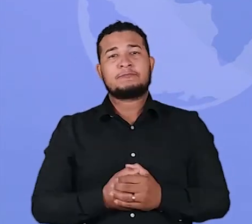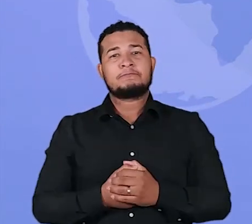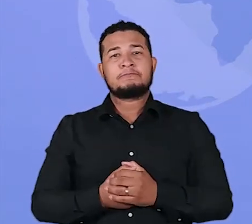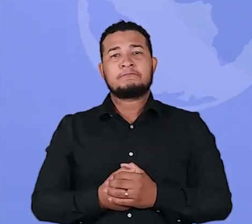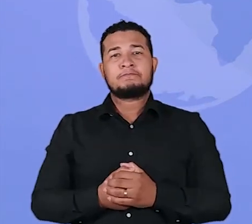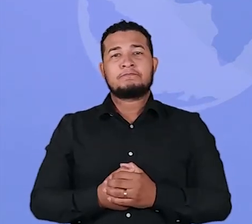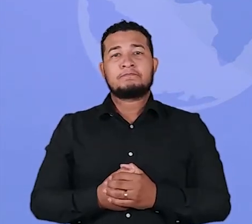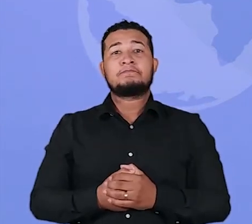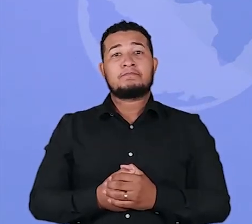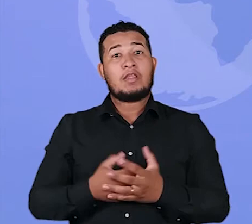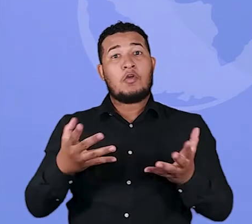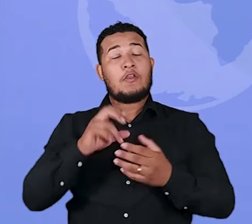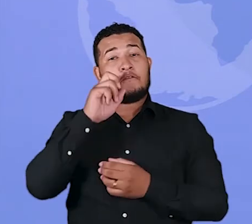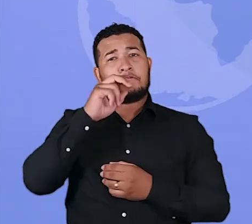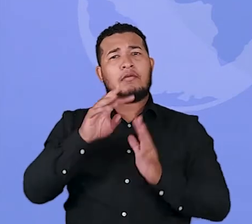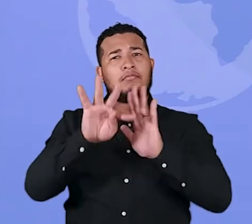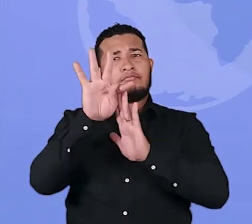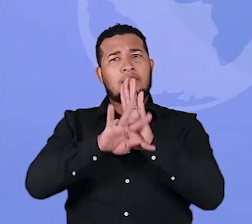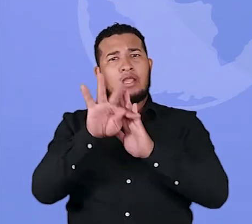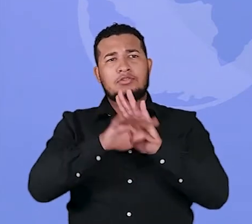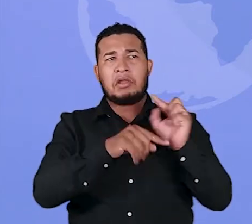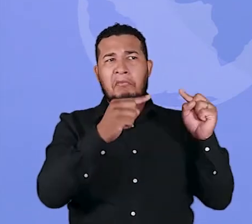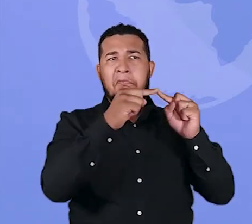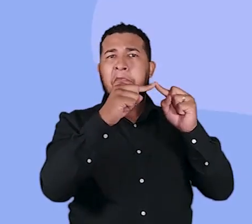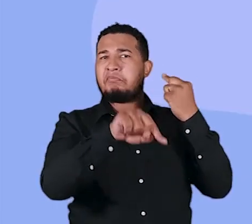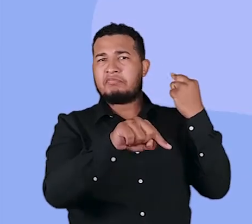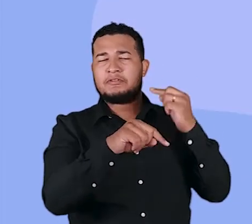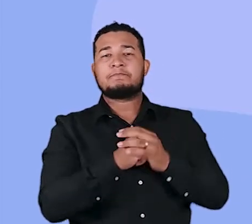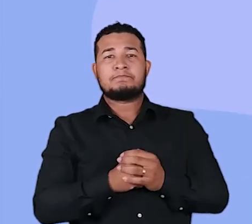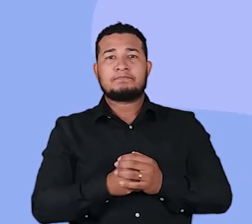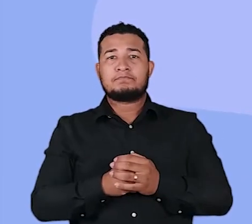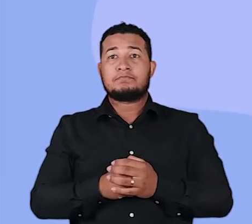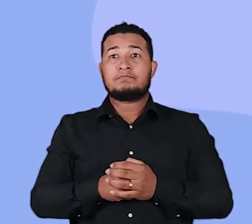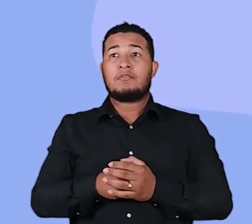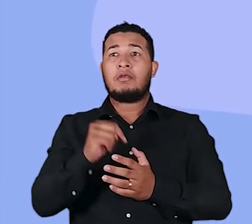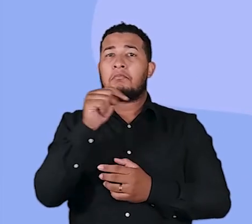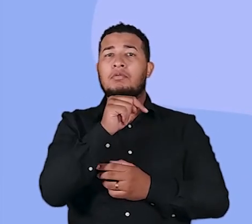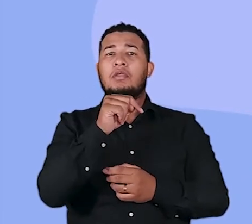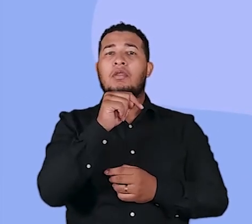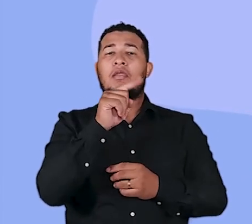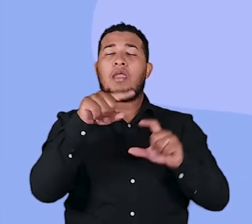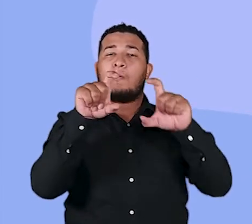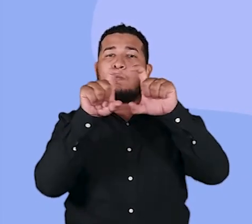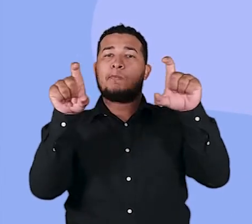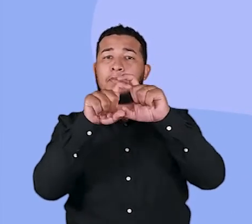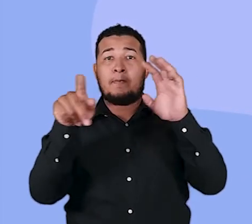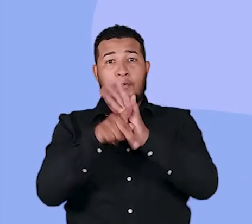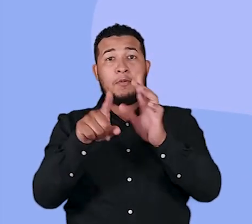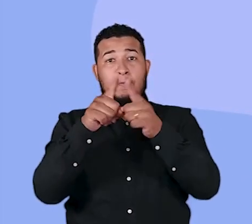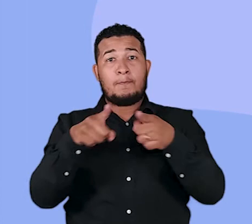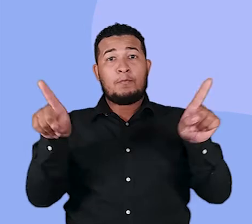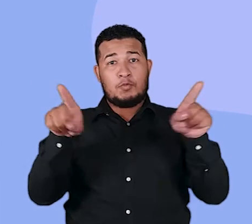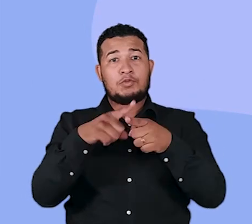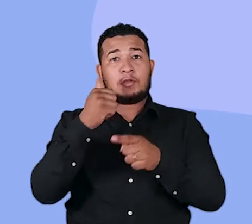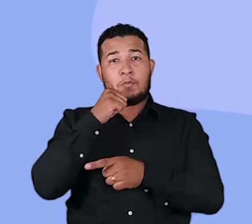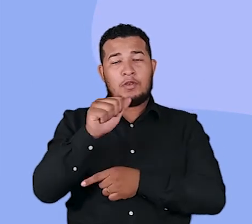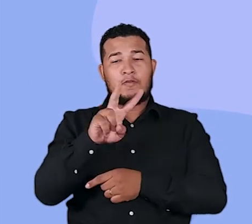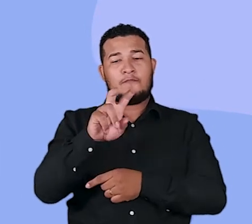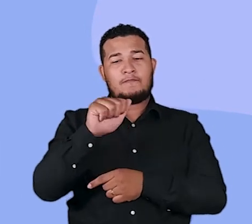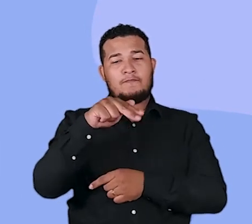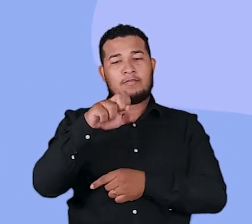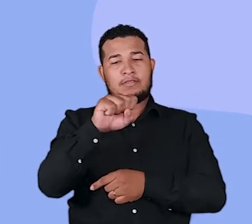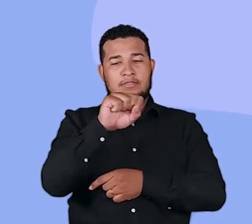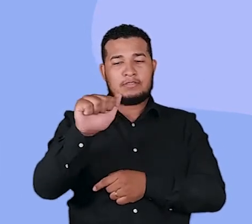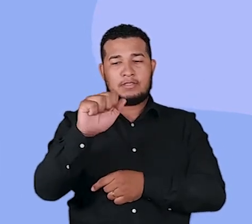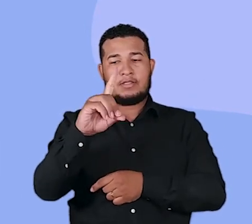num texto sem coesão? Vamos lá, olha aí. Isso aí é um trecho de uma música da Vanessa